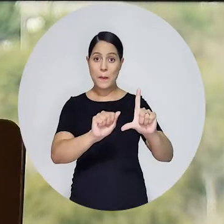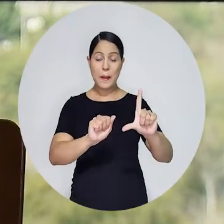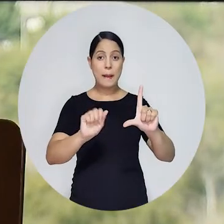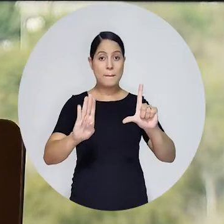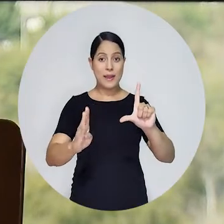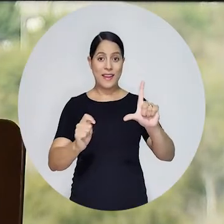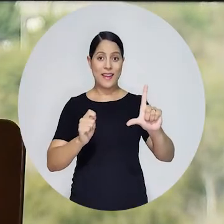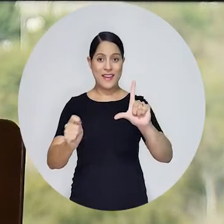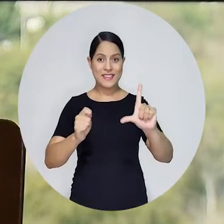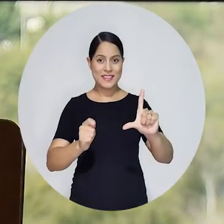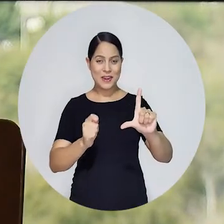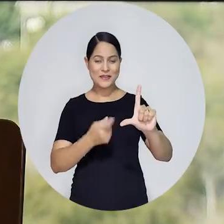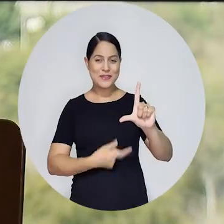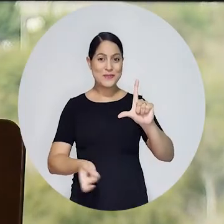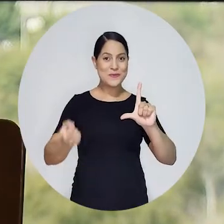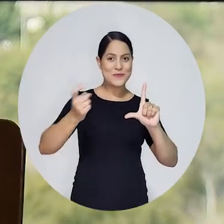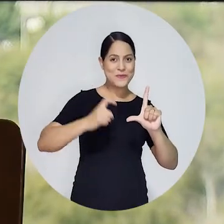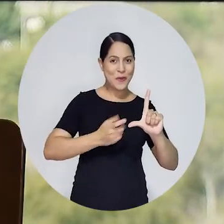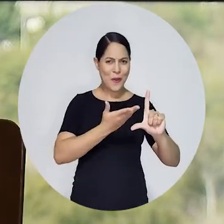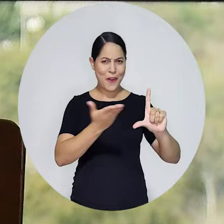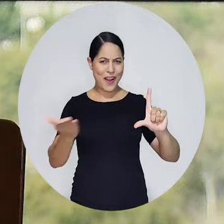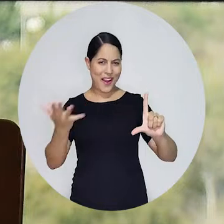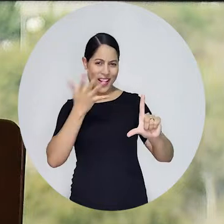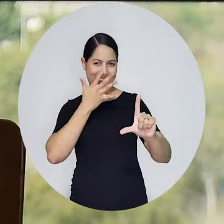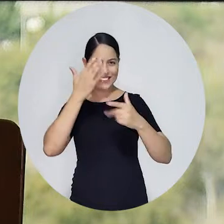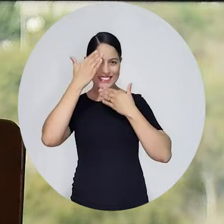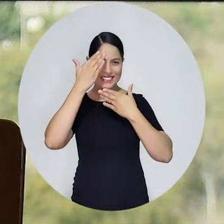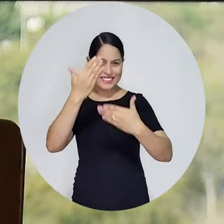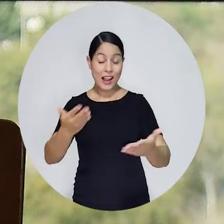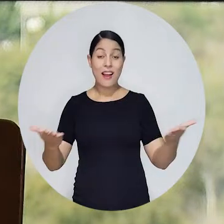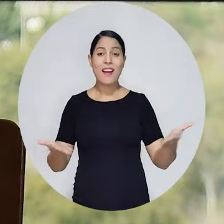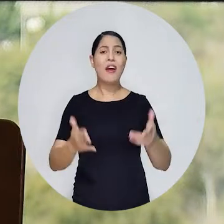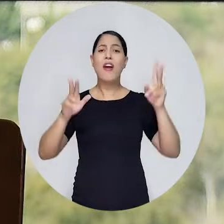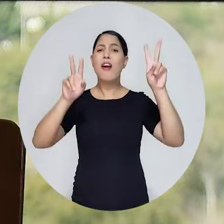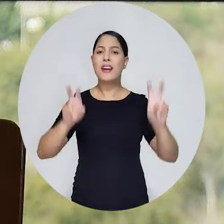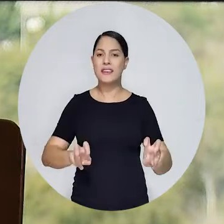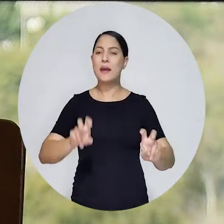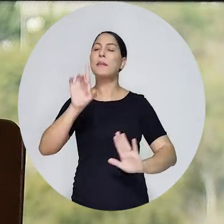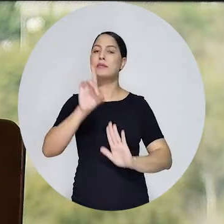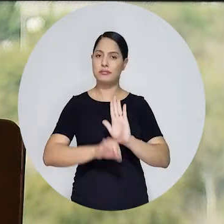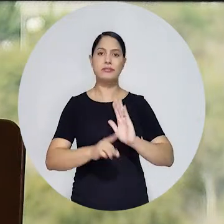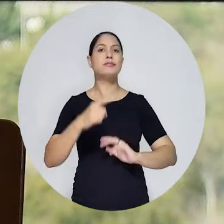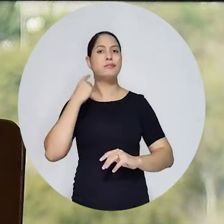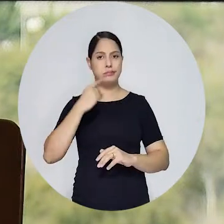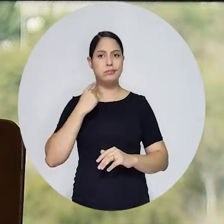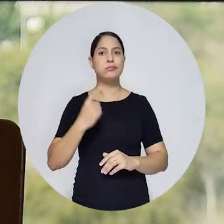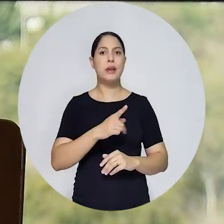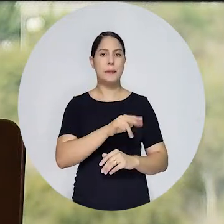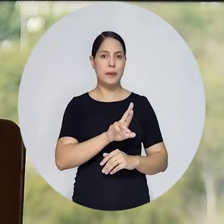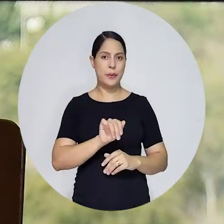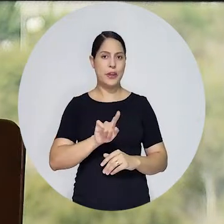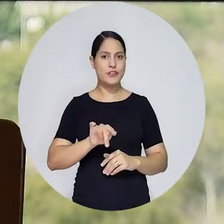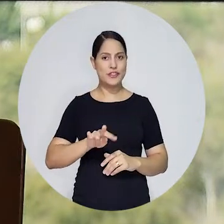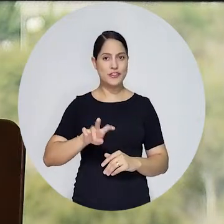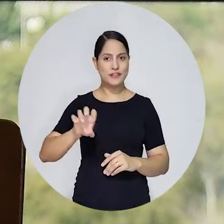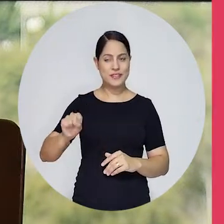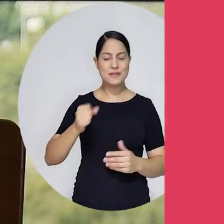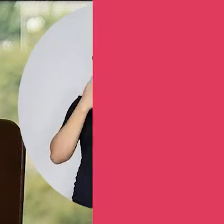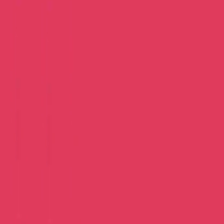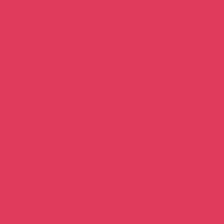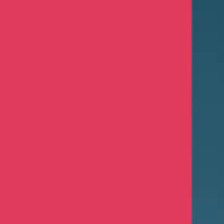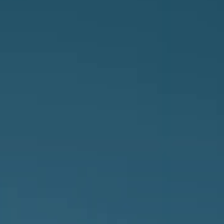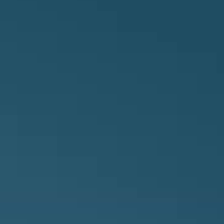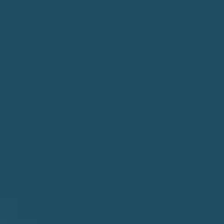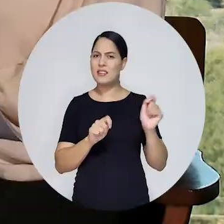Voltamos, obrigada pela sua companhia. A partir de agora, a gente continua com a temática voltada às prerrogativas da advocacia.